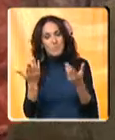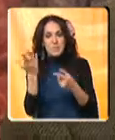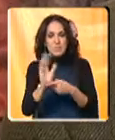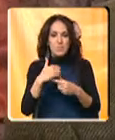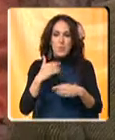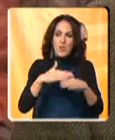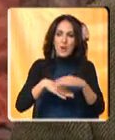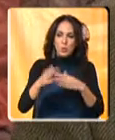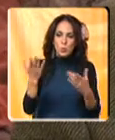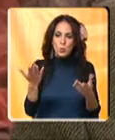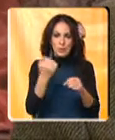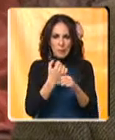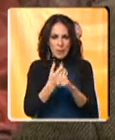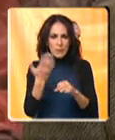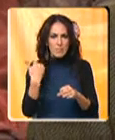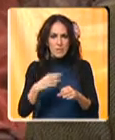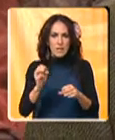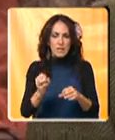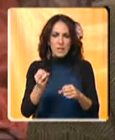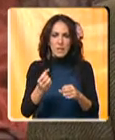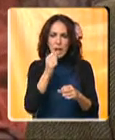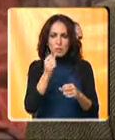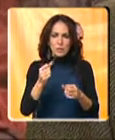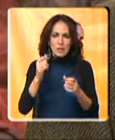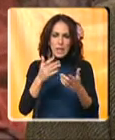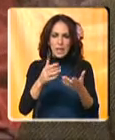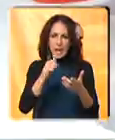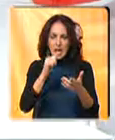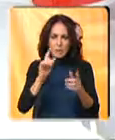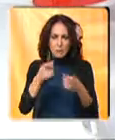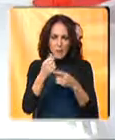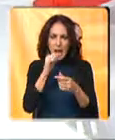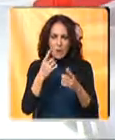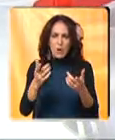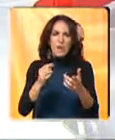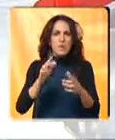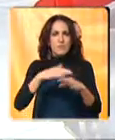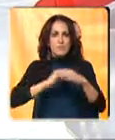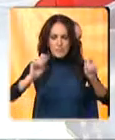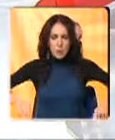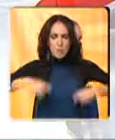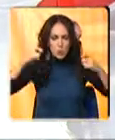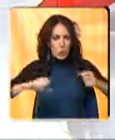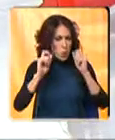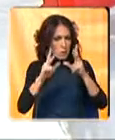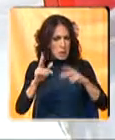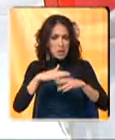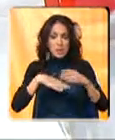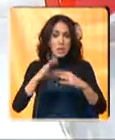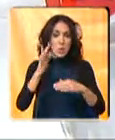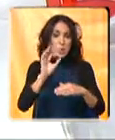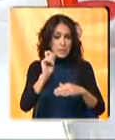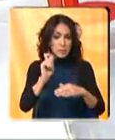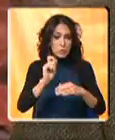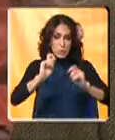exemplo, fiz o Water Music e fiz de remador. Eu aí podia fazer de remador perfeitamente. Passei 40 e tal